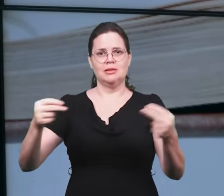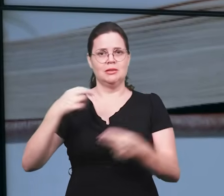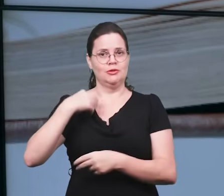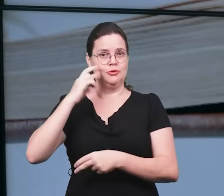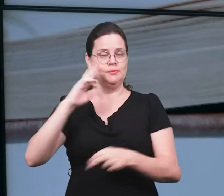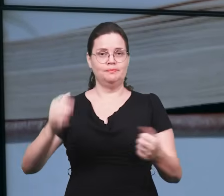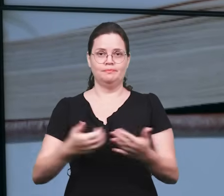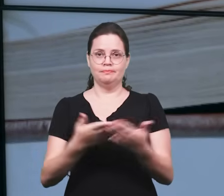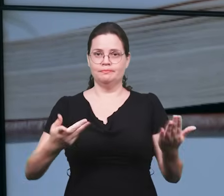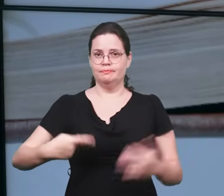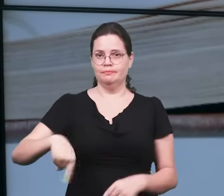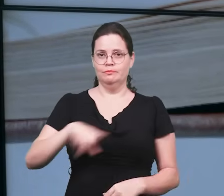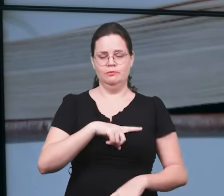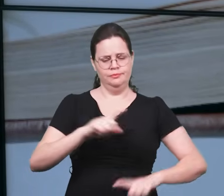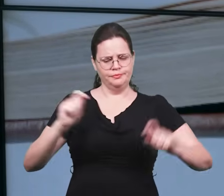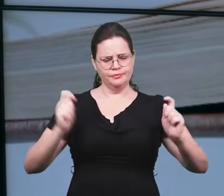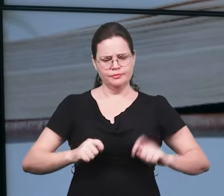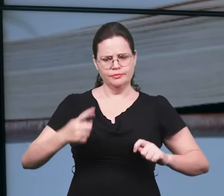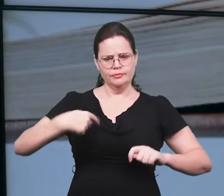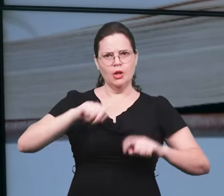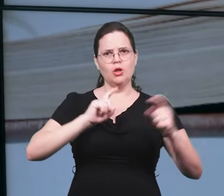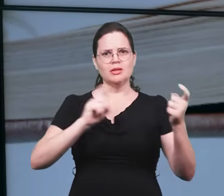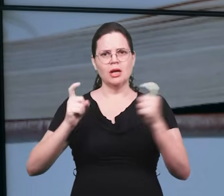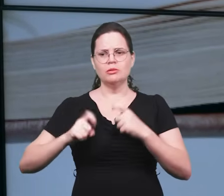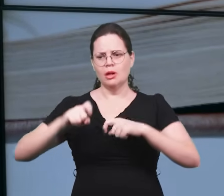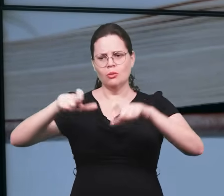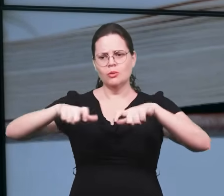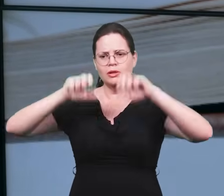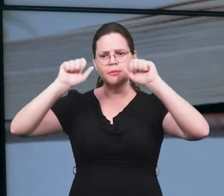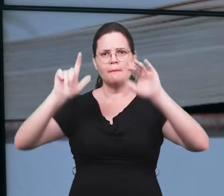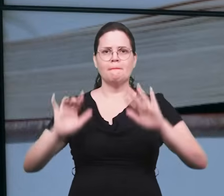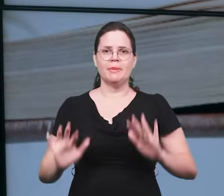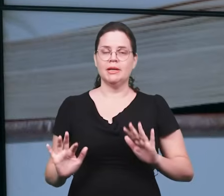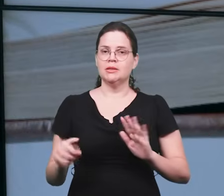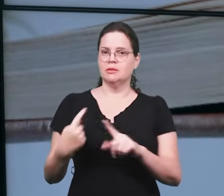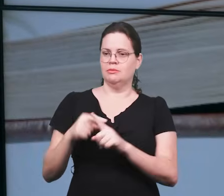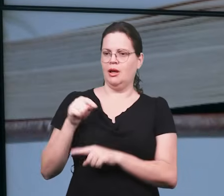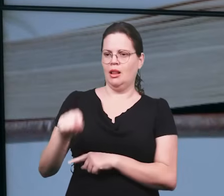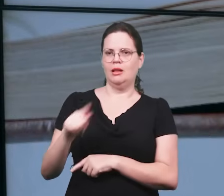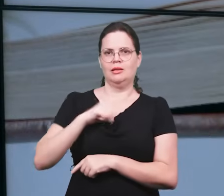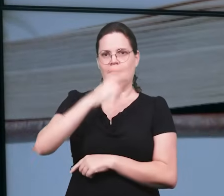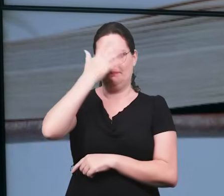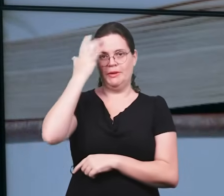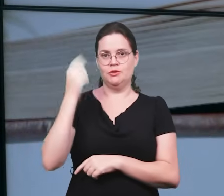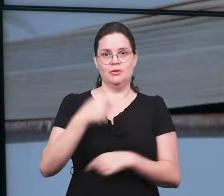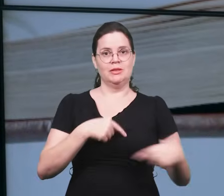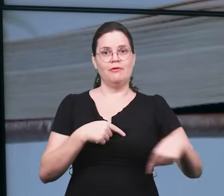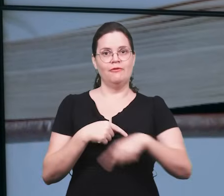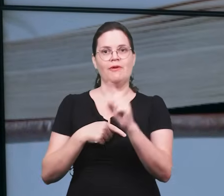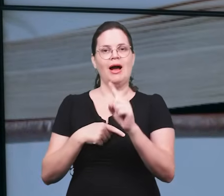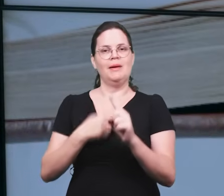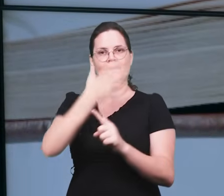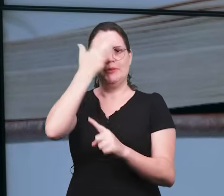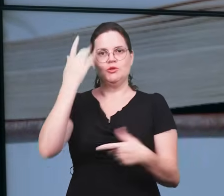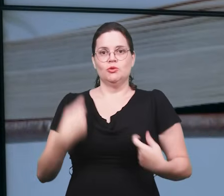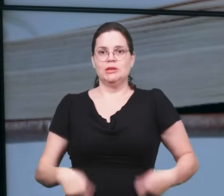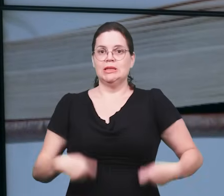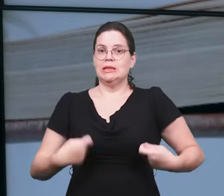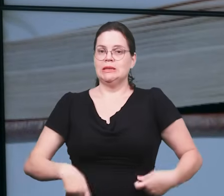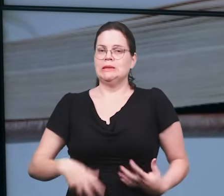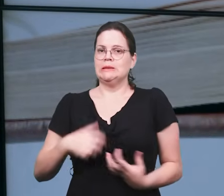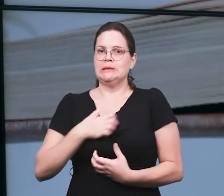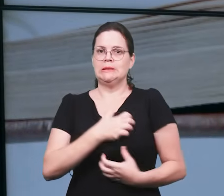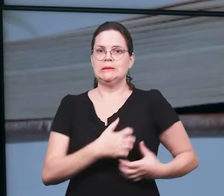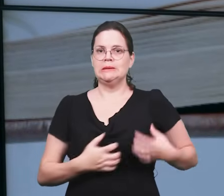possam estar reunidos, que é um lugar de bênção ali. Por quê? Porque ali chega o necessitado, ali chega o aflito e nós